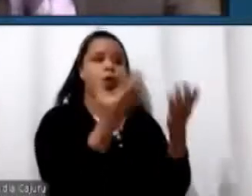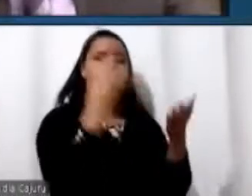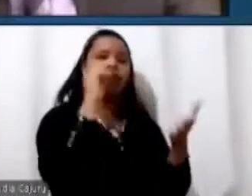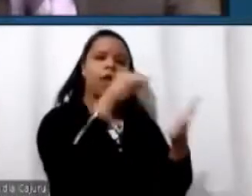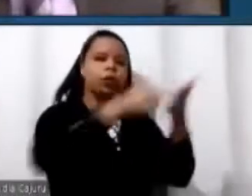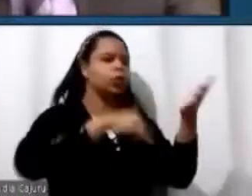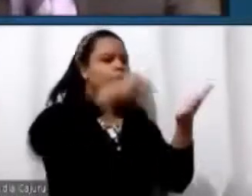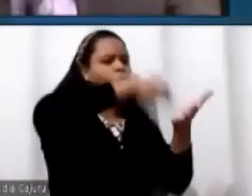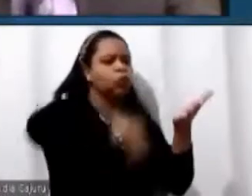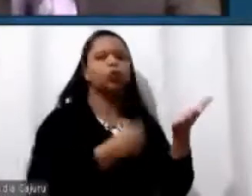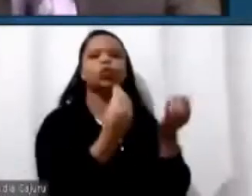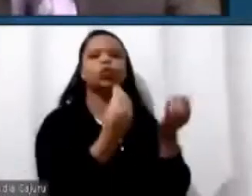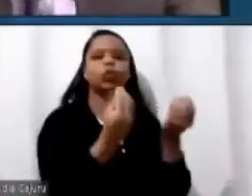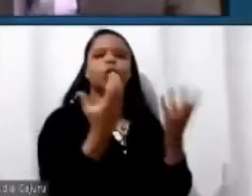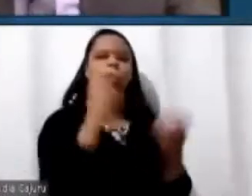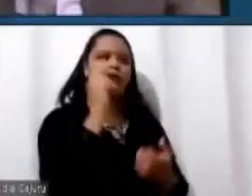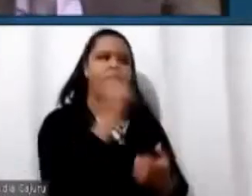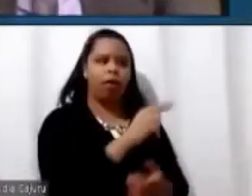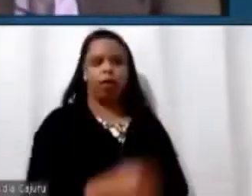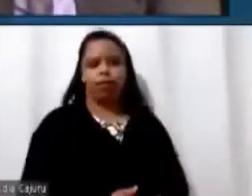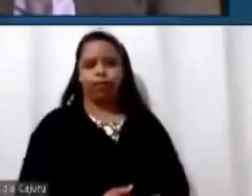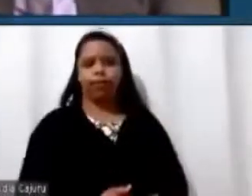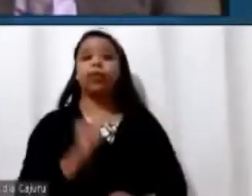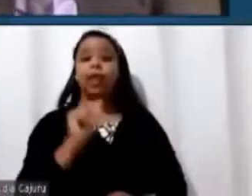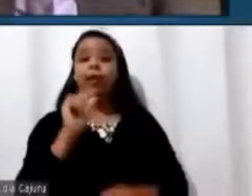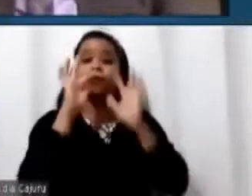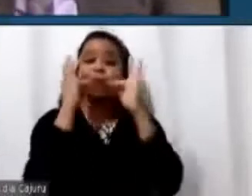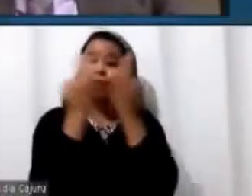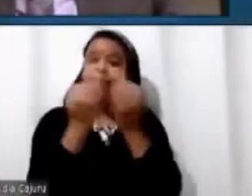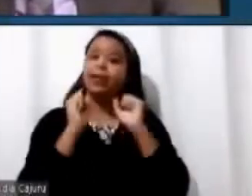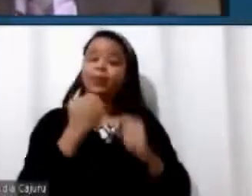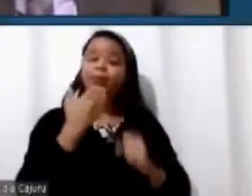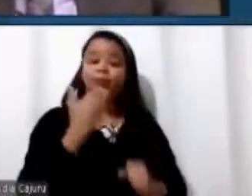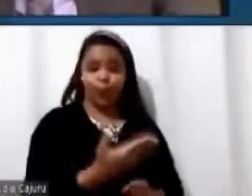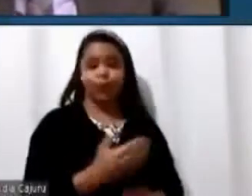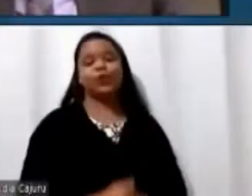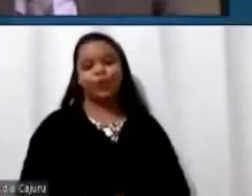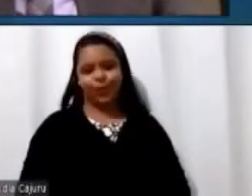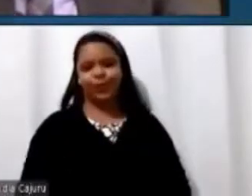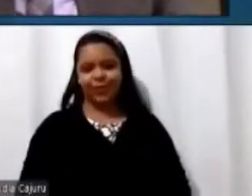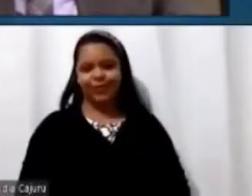não existe um motivo plausível para se dizer que o paciente não deva ter acesso ao documento,